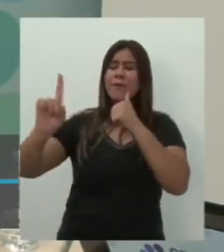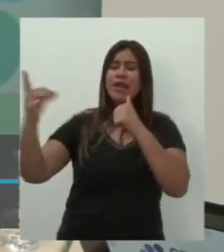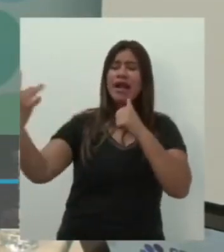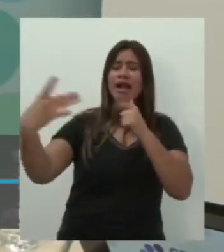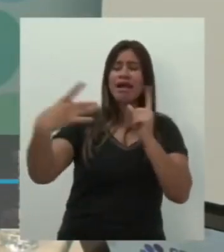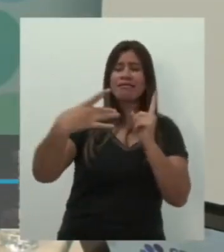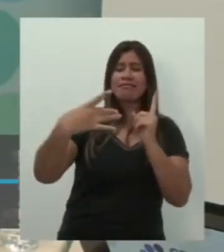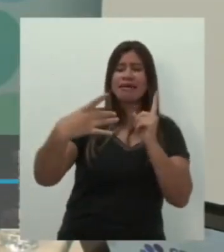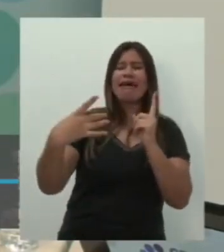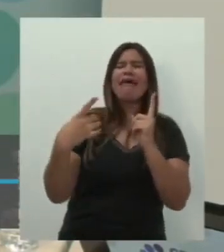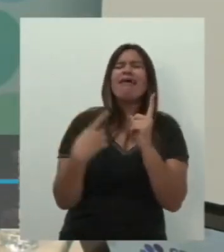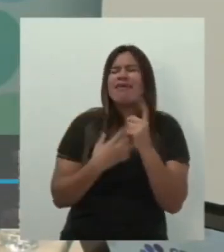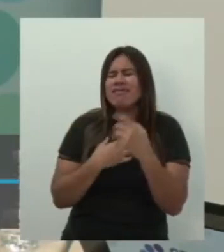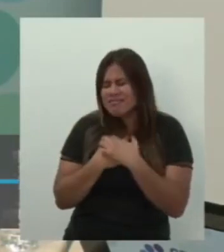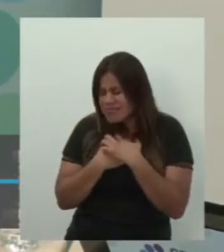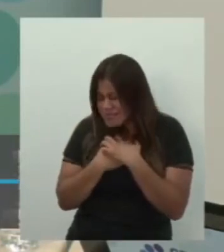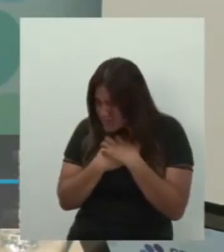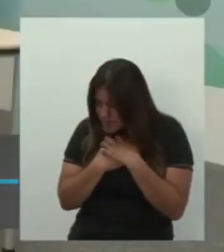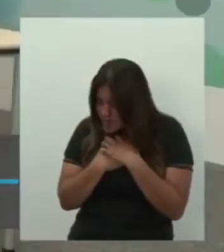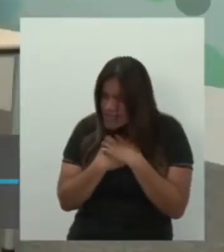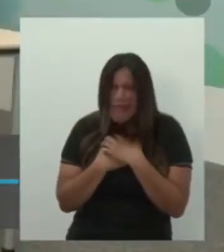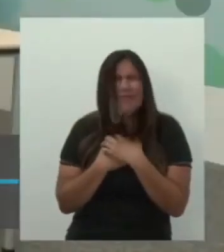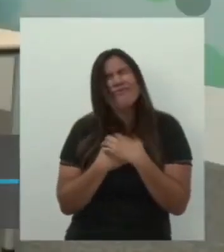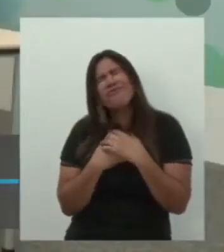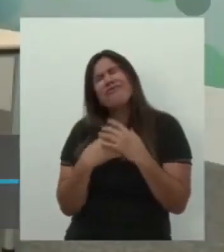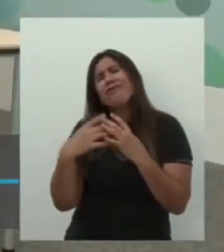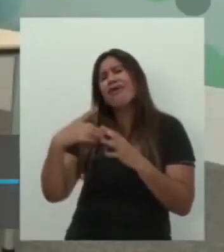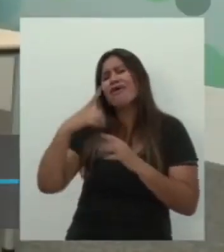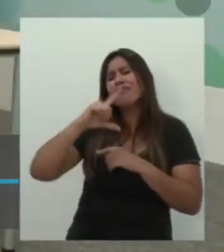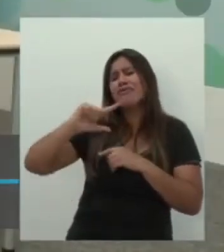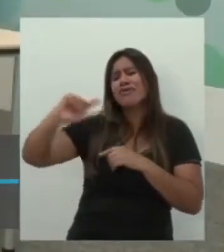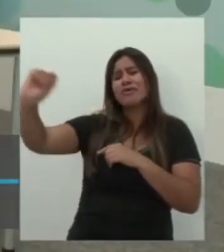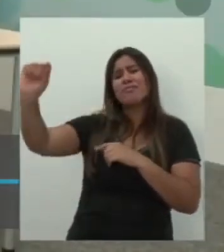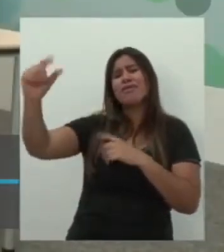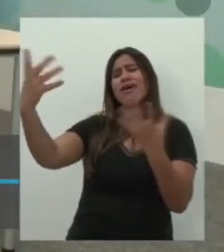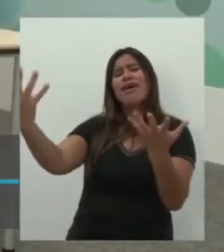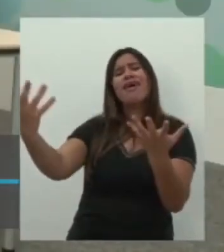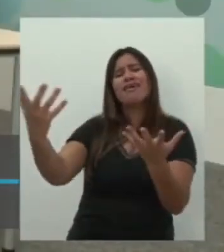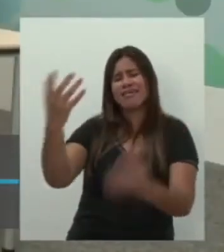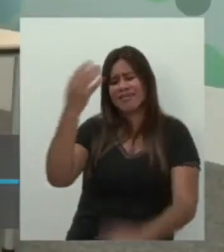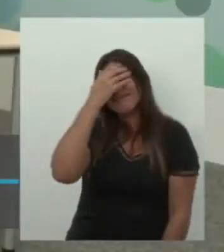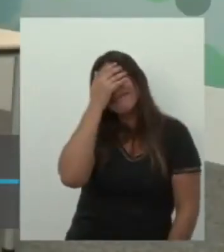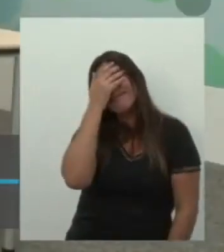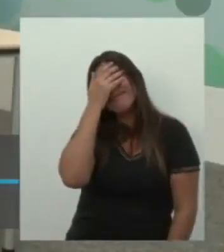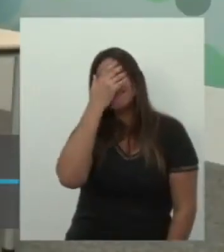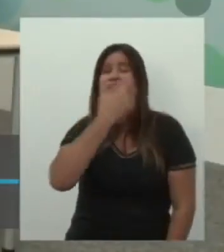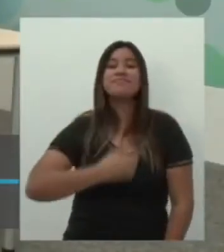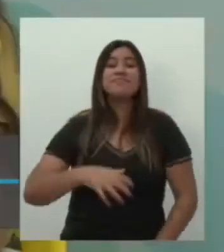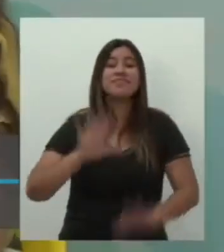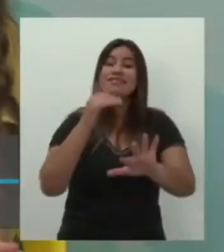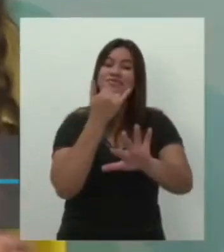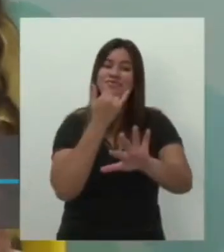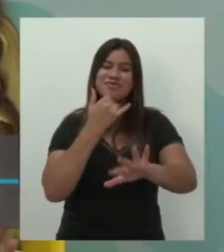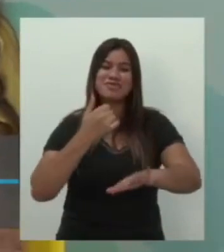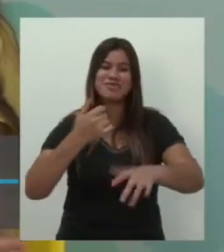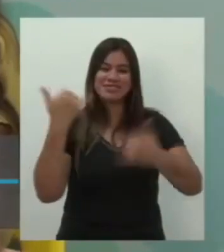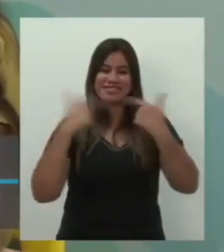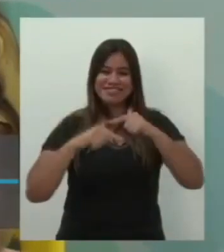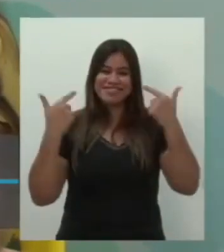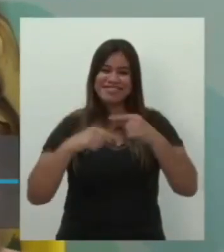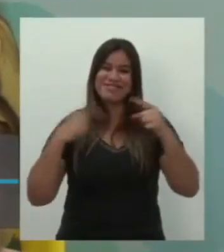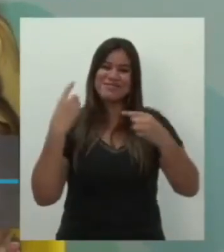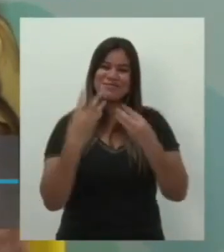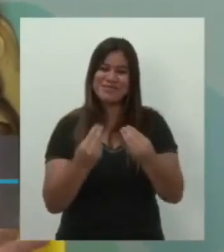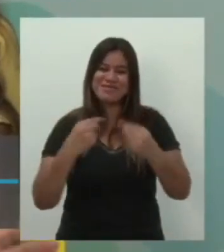e ela lamentando o amor do rapaz que foi embora. Posso ler a da né? Raquel aqui? E, por tem favor, várias claro. engraçadas, gente, eu estou rindo demais com vocês. Nossa. A Raquel fala, porque